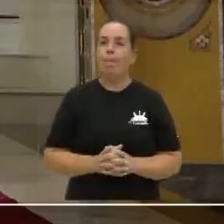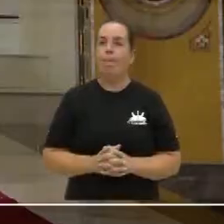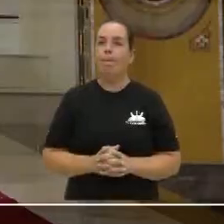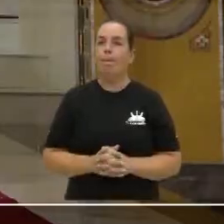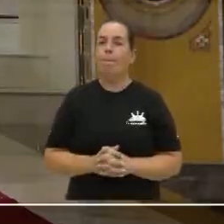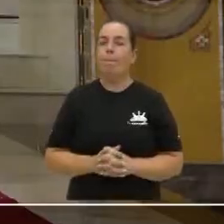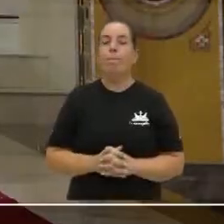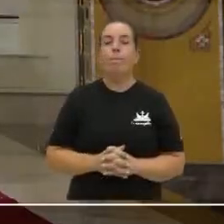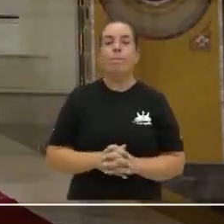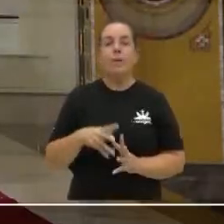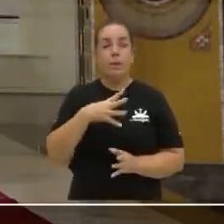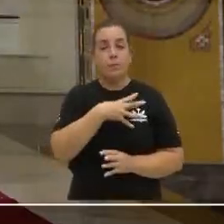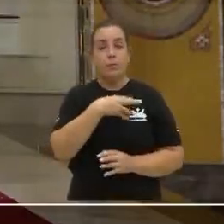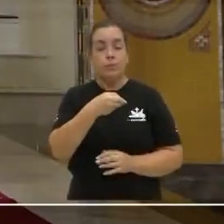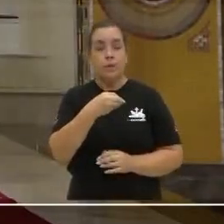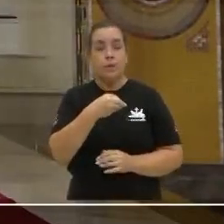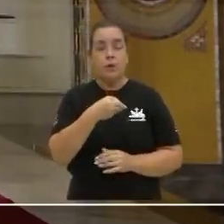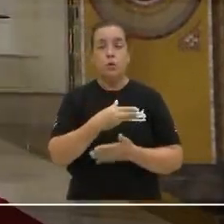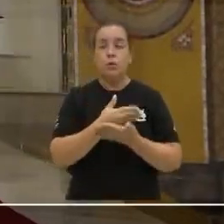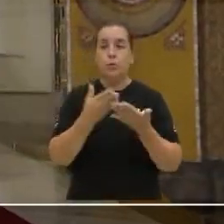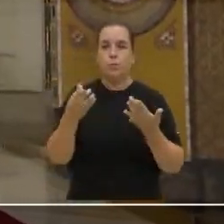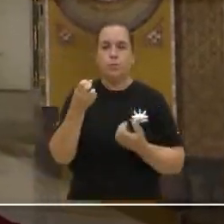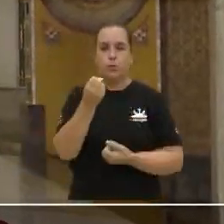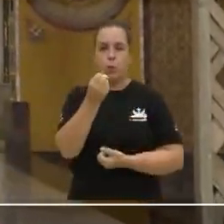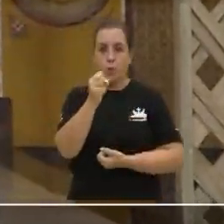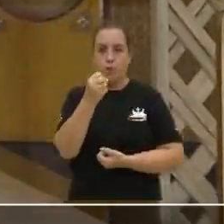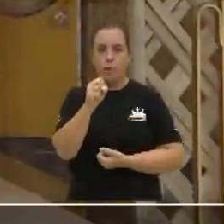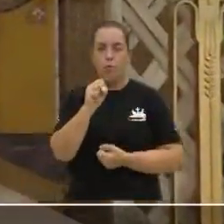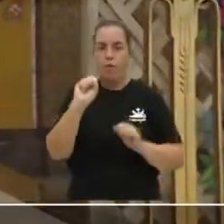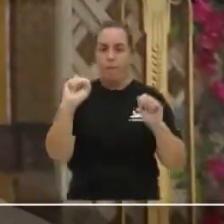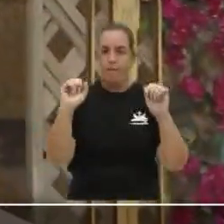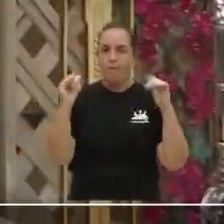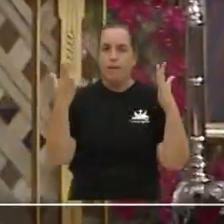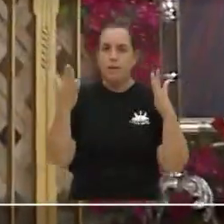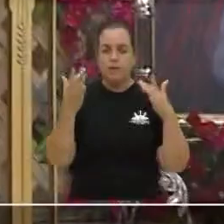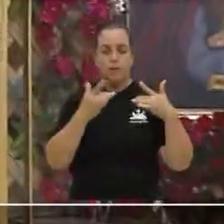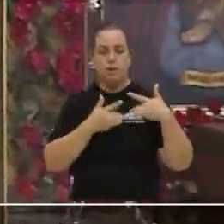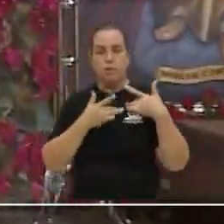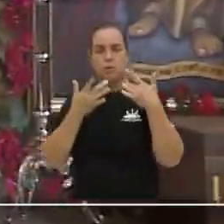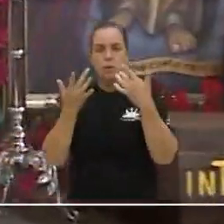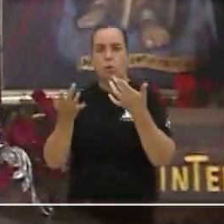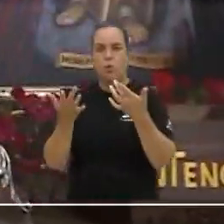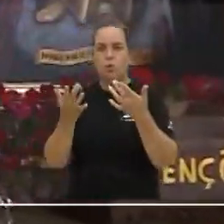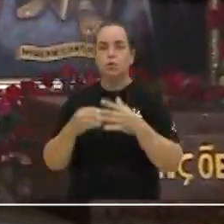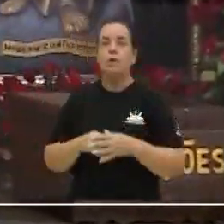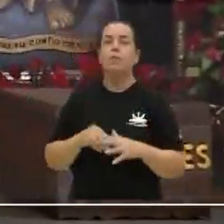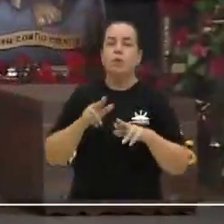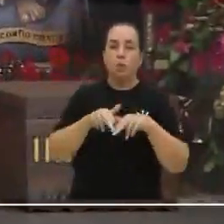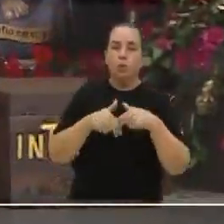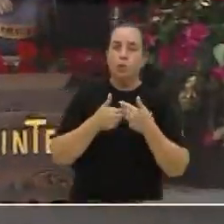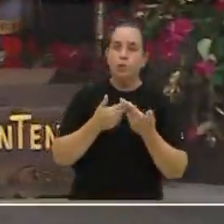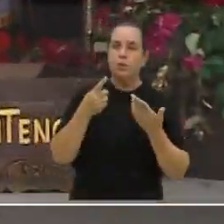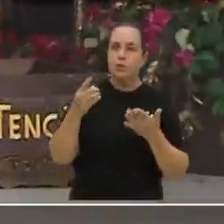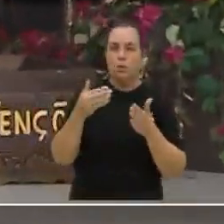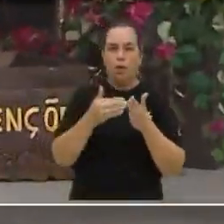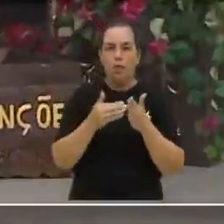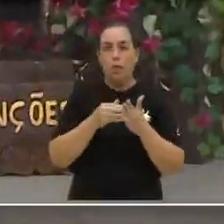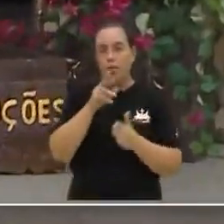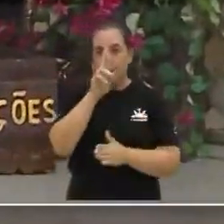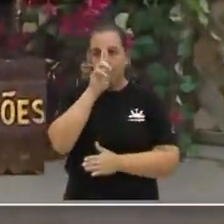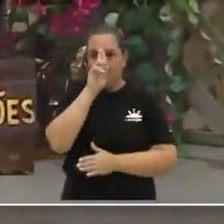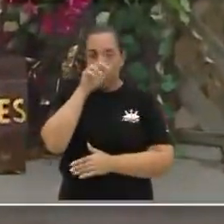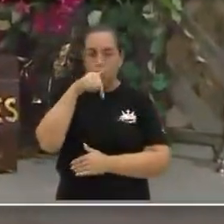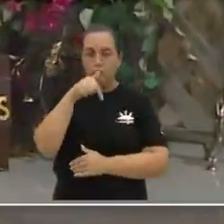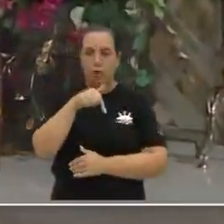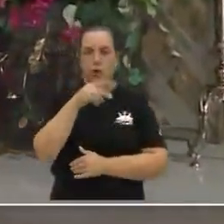Amém. Queridos filhos, oitava festa da misericórdia. Por isso, até o meio-dia, aqueles